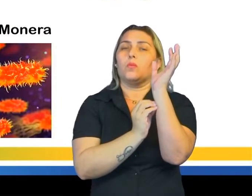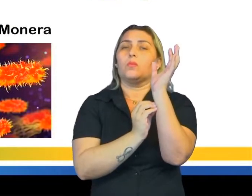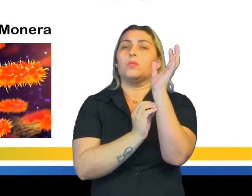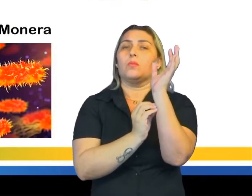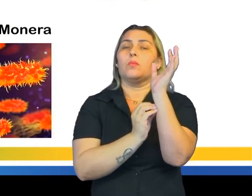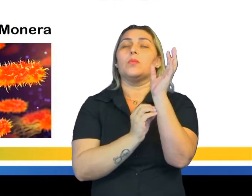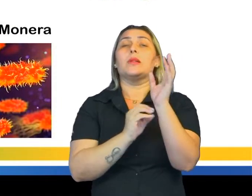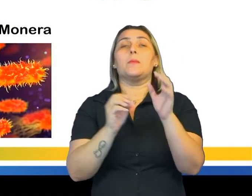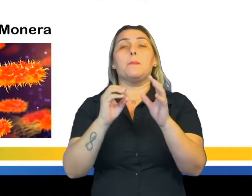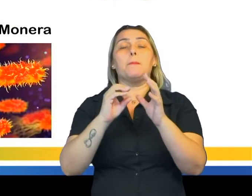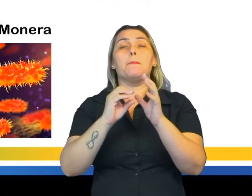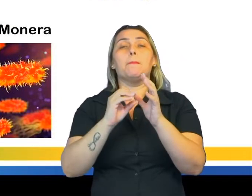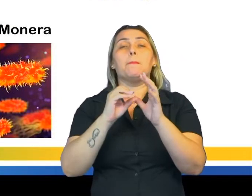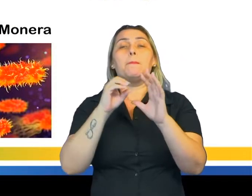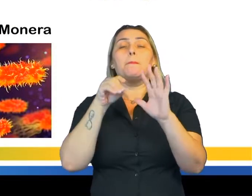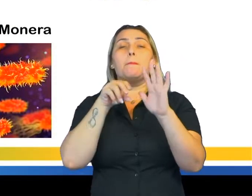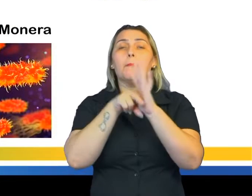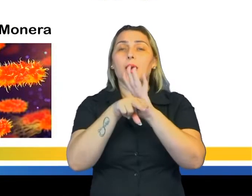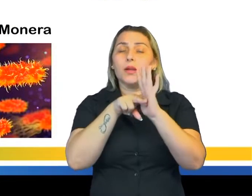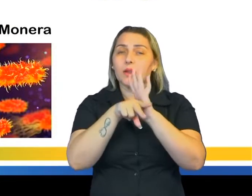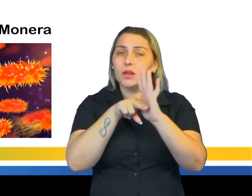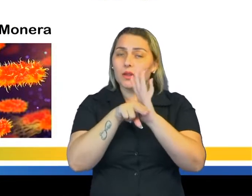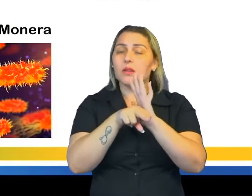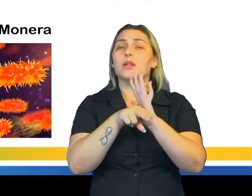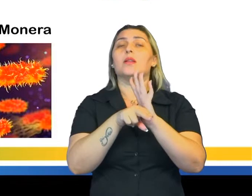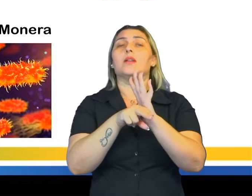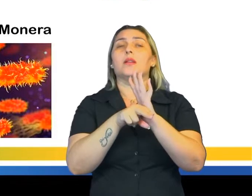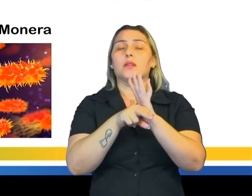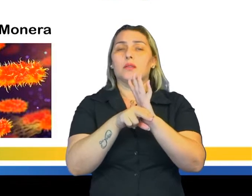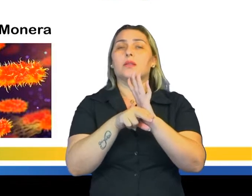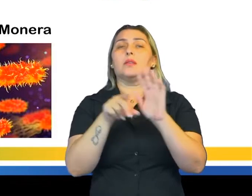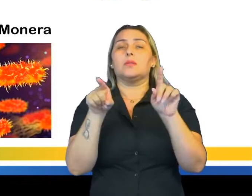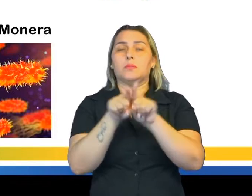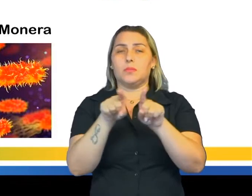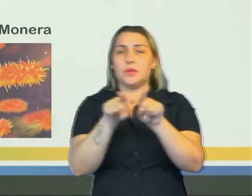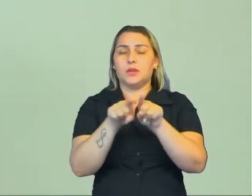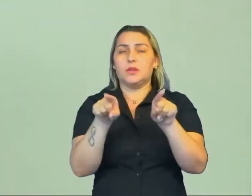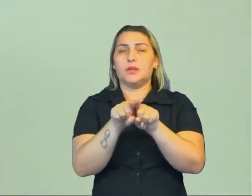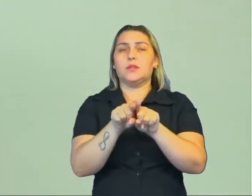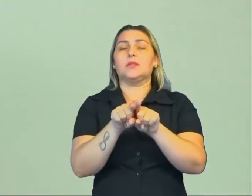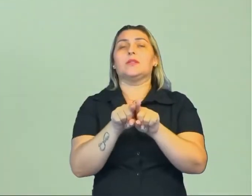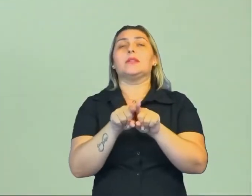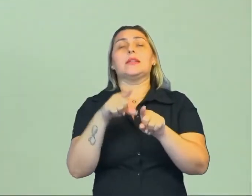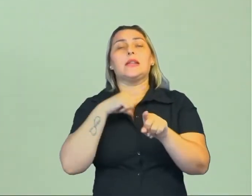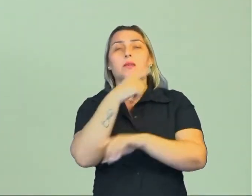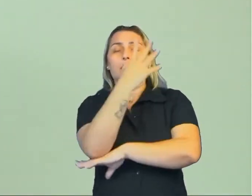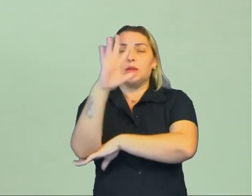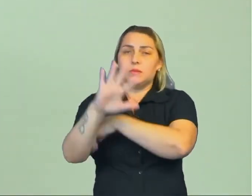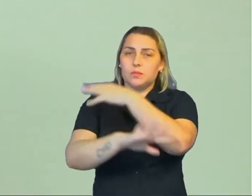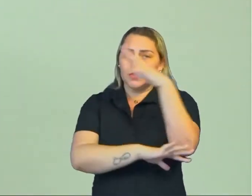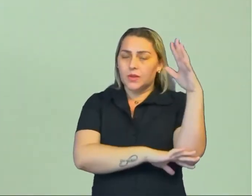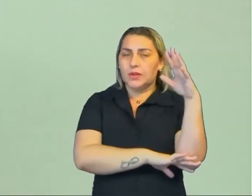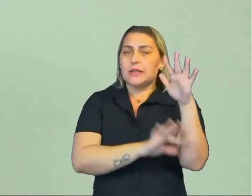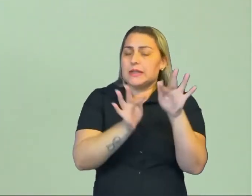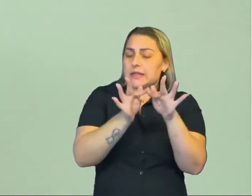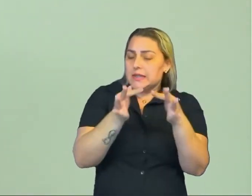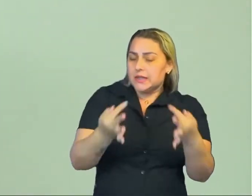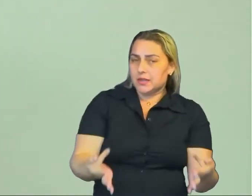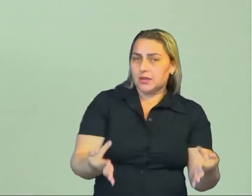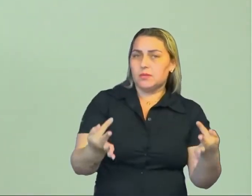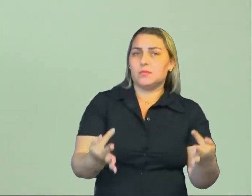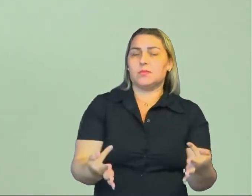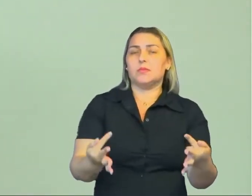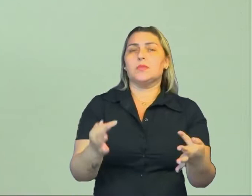muito menos uma bactéria ou um protozoário. Então, nós somos animais. Temos as plantas, desde aquela mais simples, que